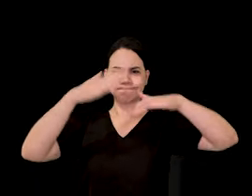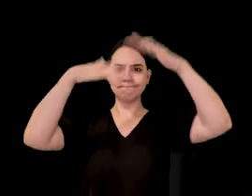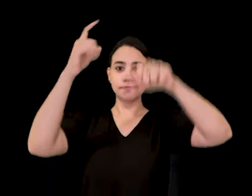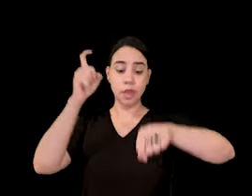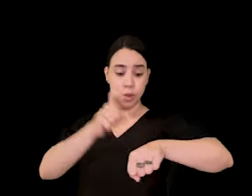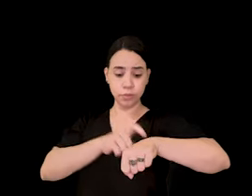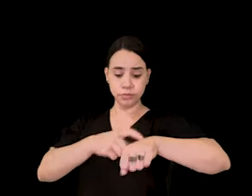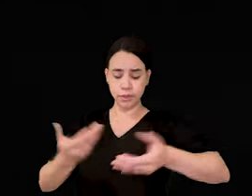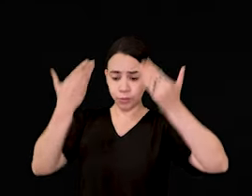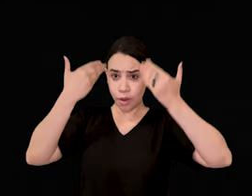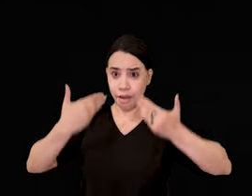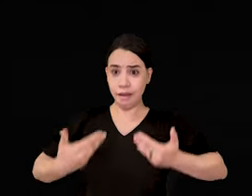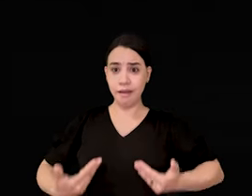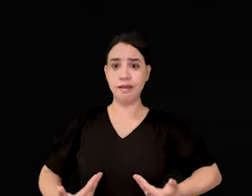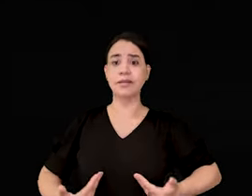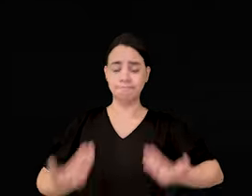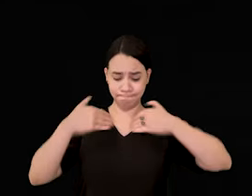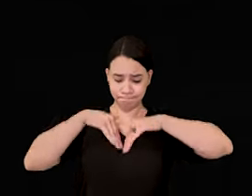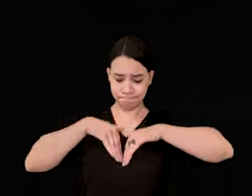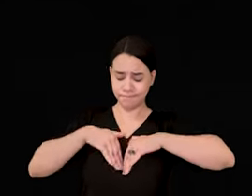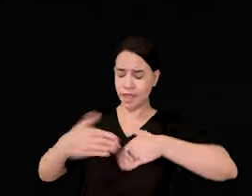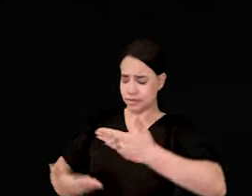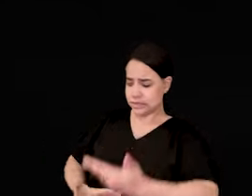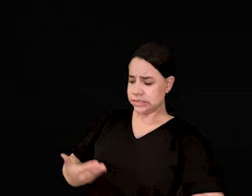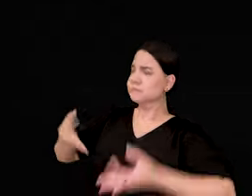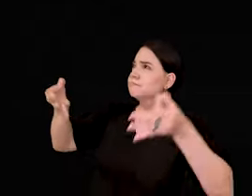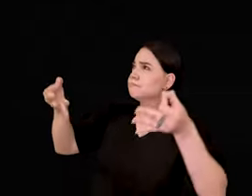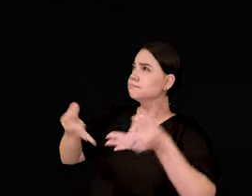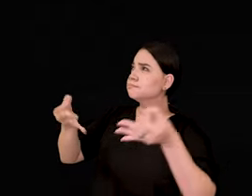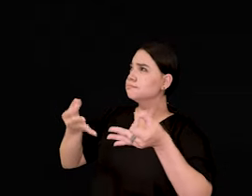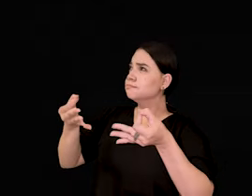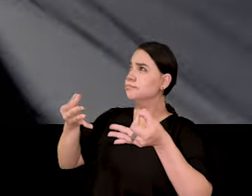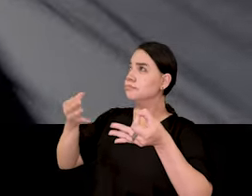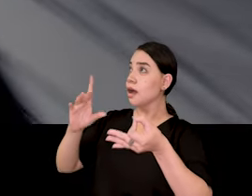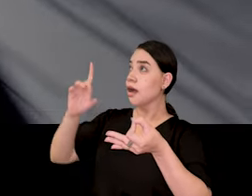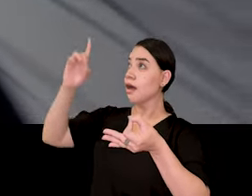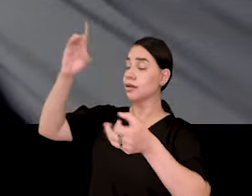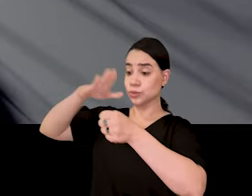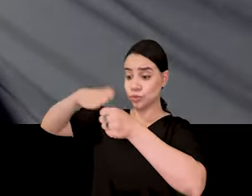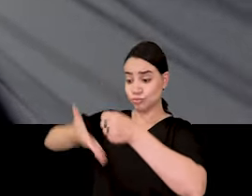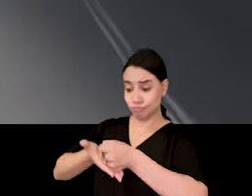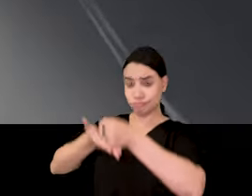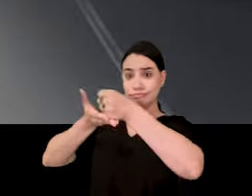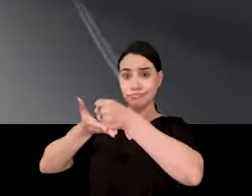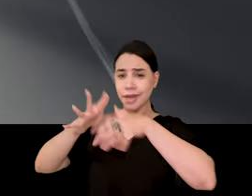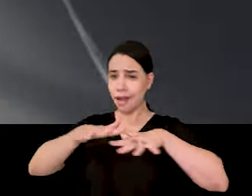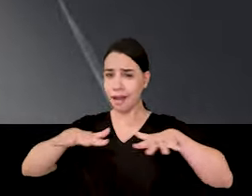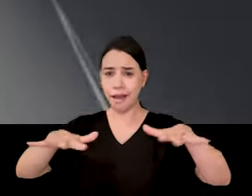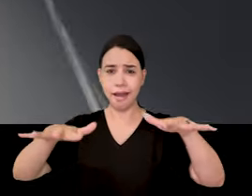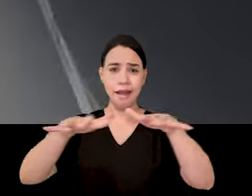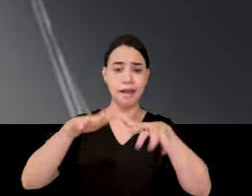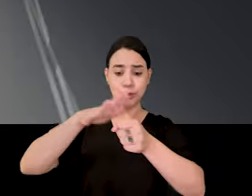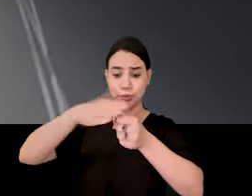de ser por inteiro, para servir plenamente. Através daquele que sustenta todas as